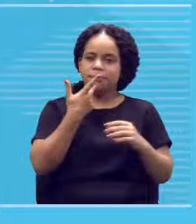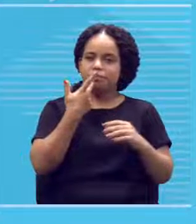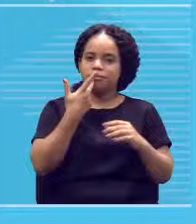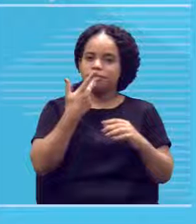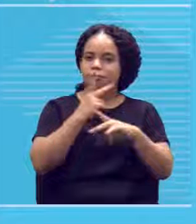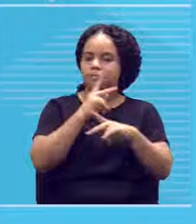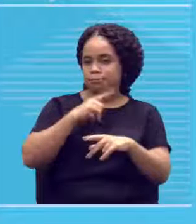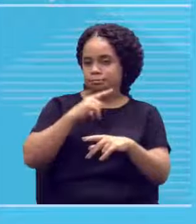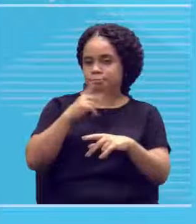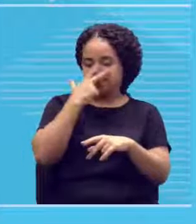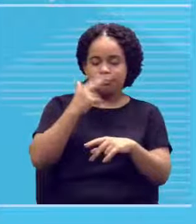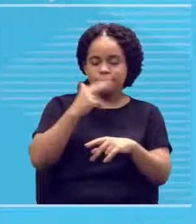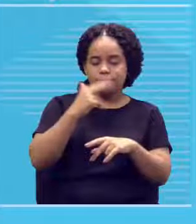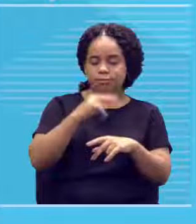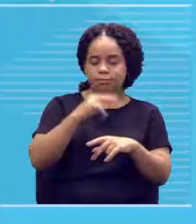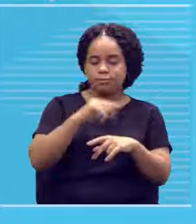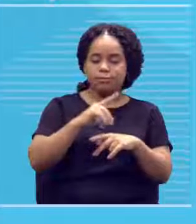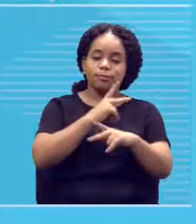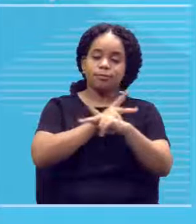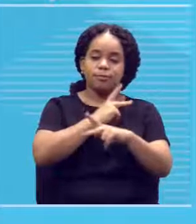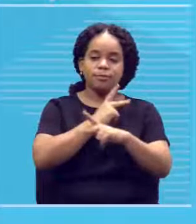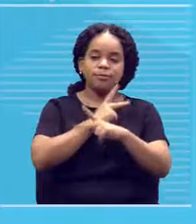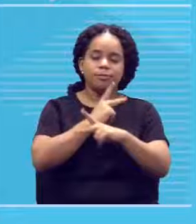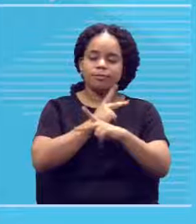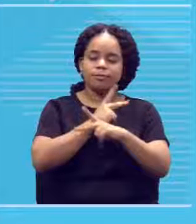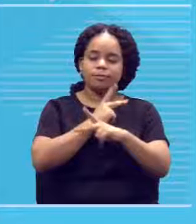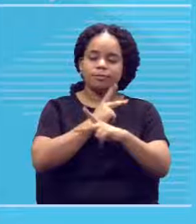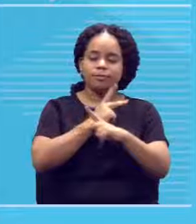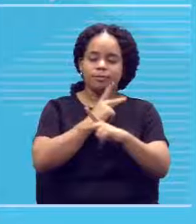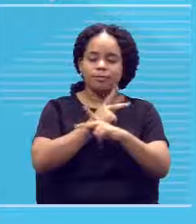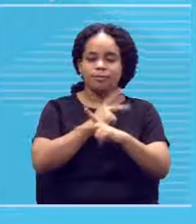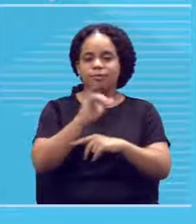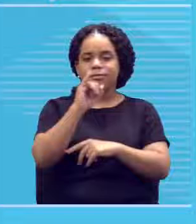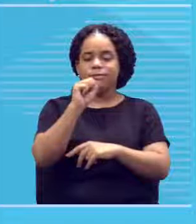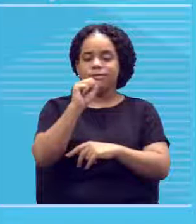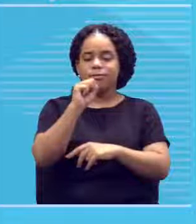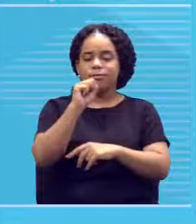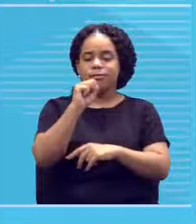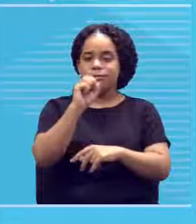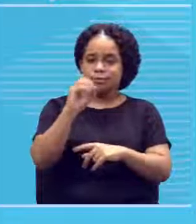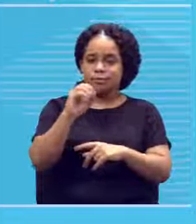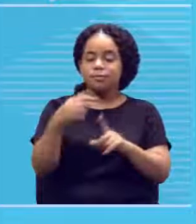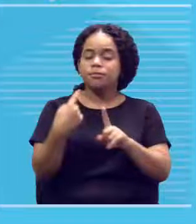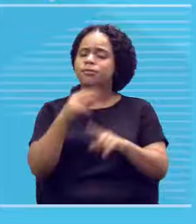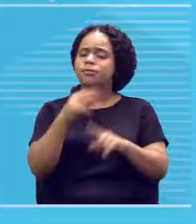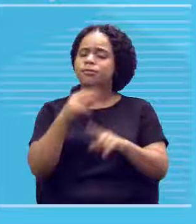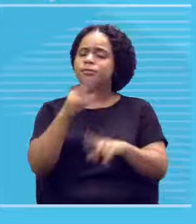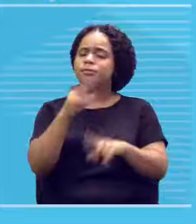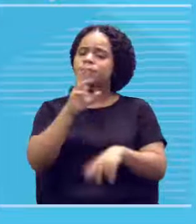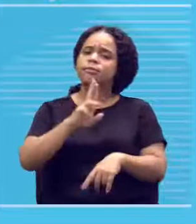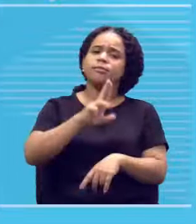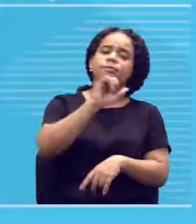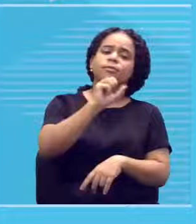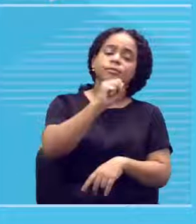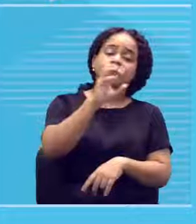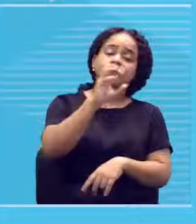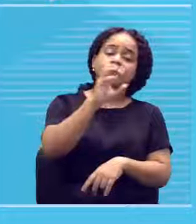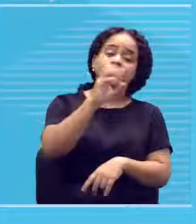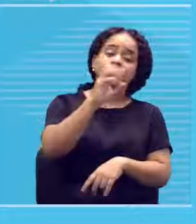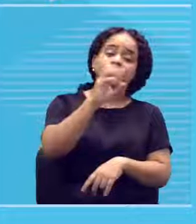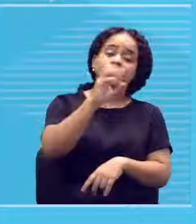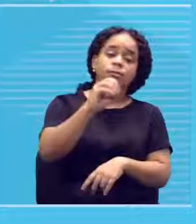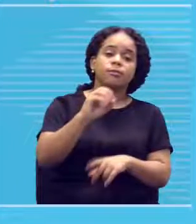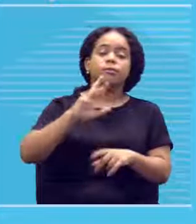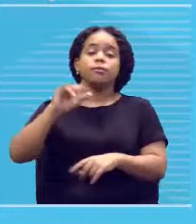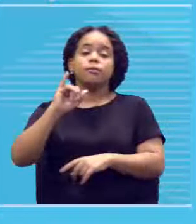pronome demonstrativo isso e por que que nós estamos usando isso e não isto porque o Isto é